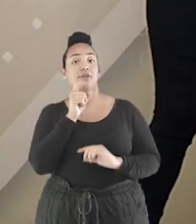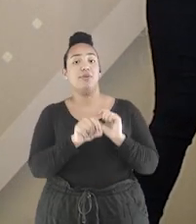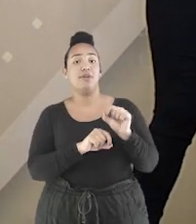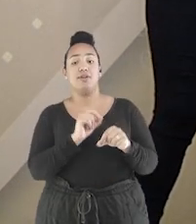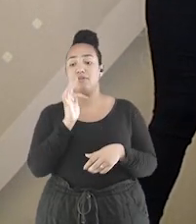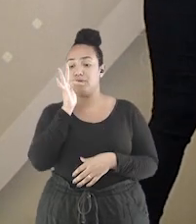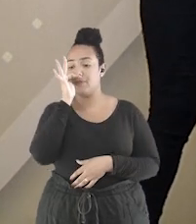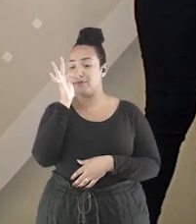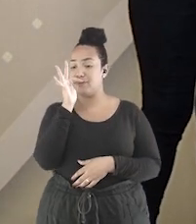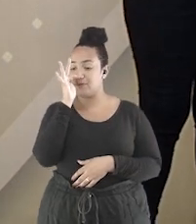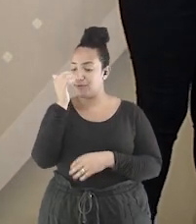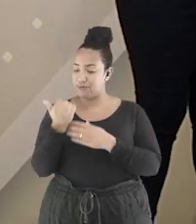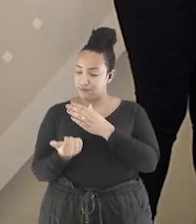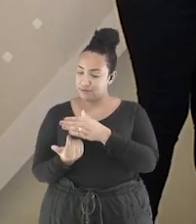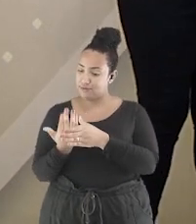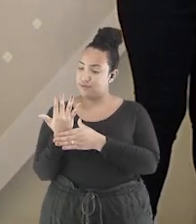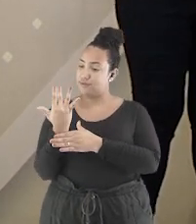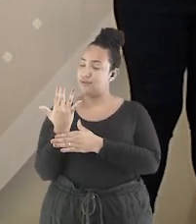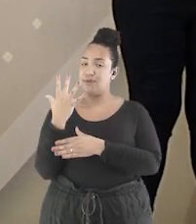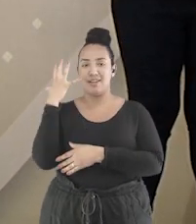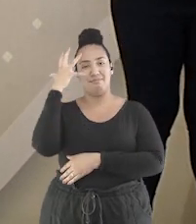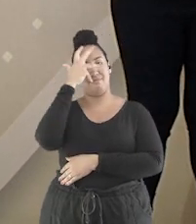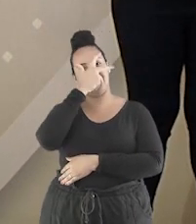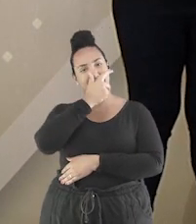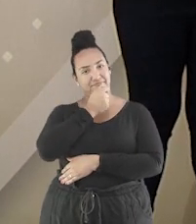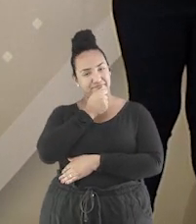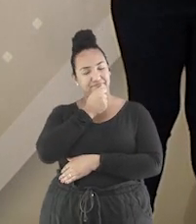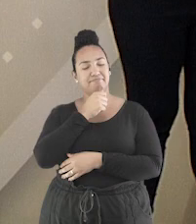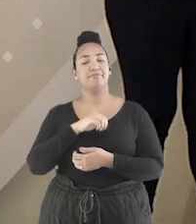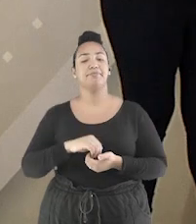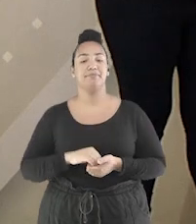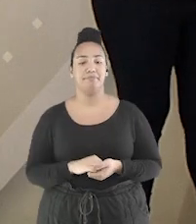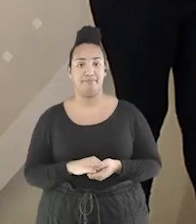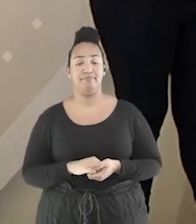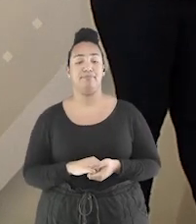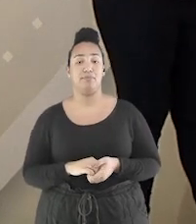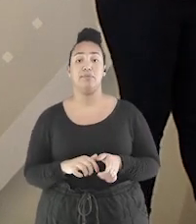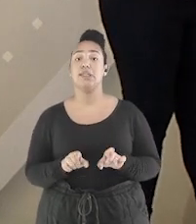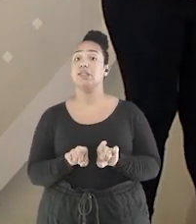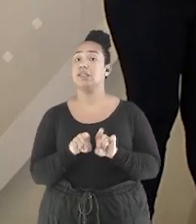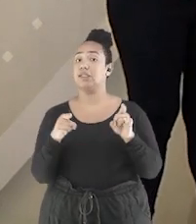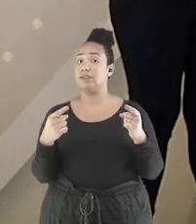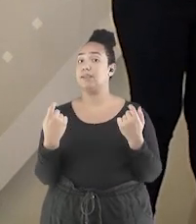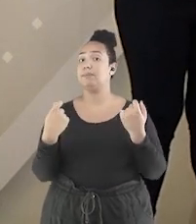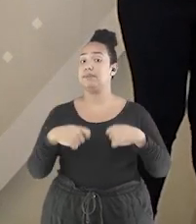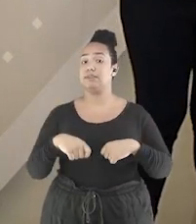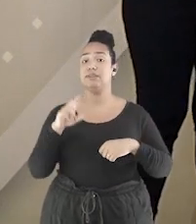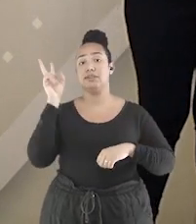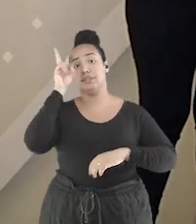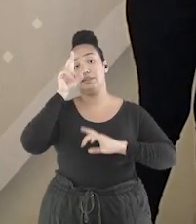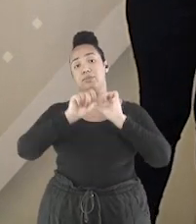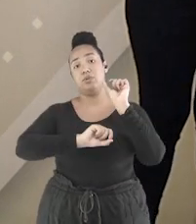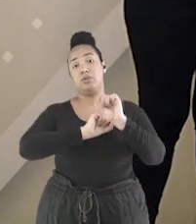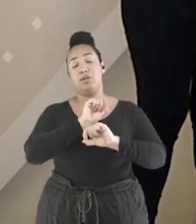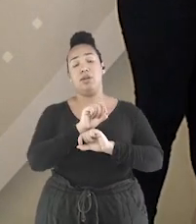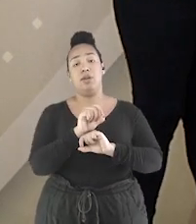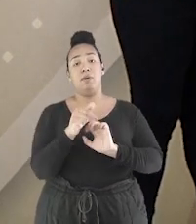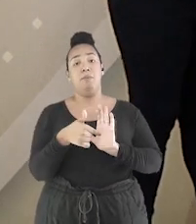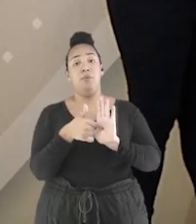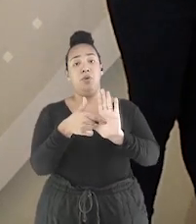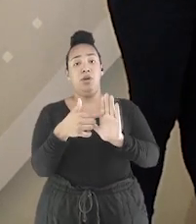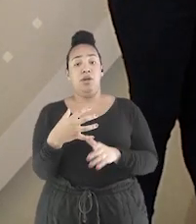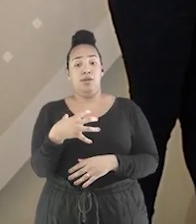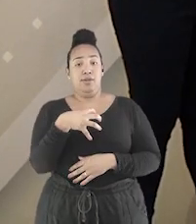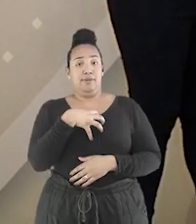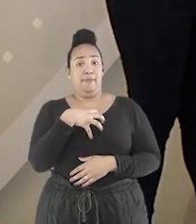uma flor, ou seja, uma planta. E a gente também não pode esquecer de comentar sobre o sentido